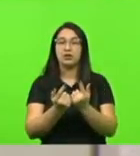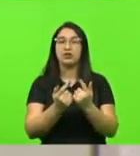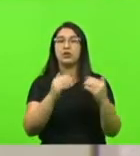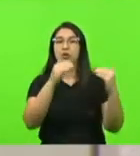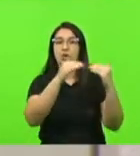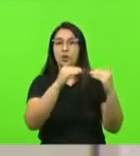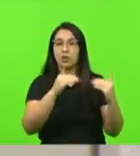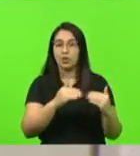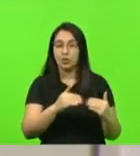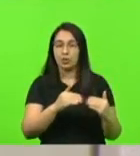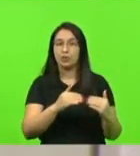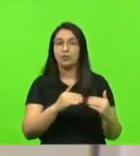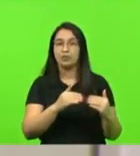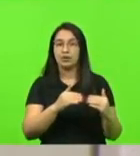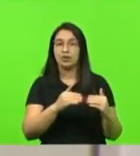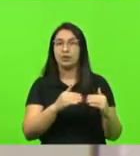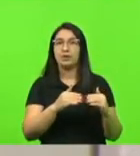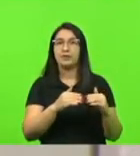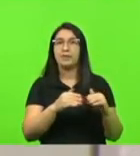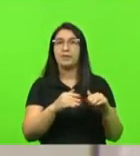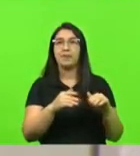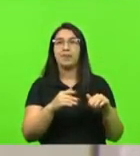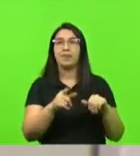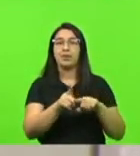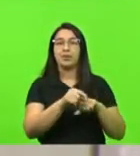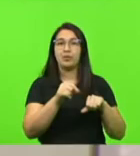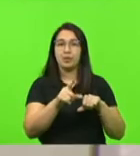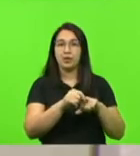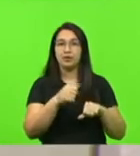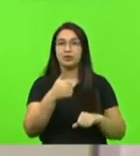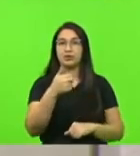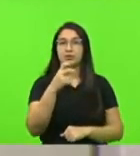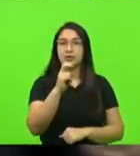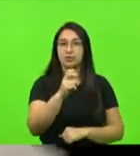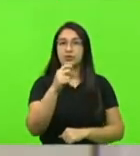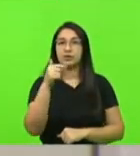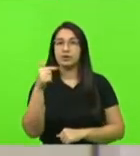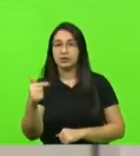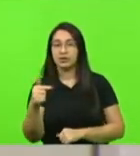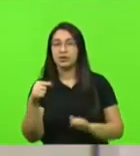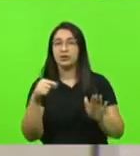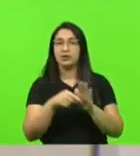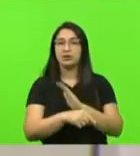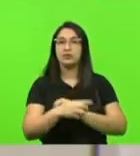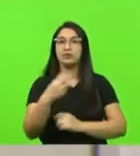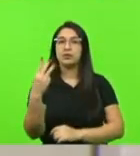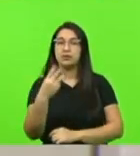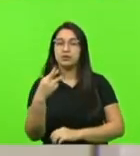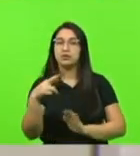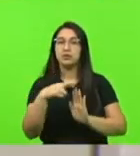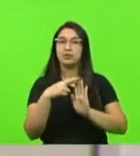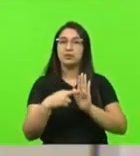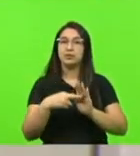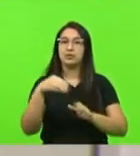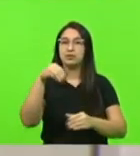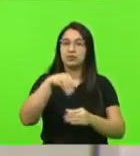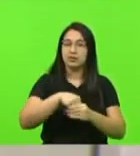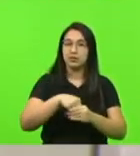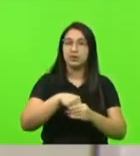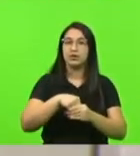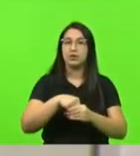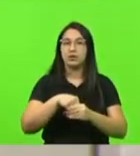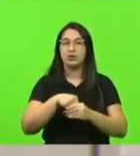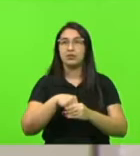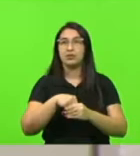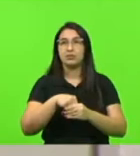conformidade com o disposto do artigo 57, inciso 3º do Regimento Interno, no uso de